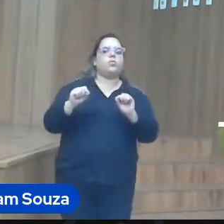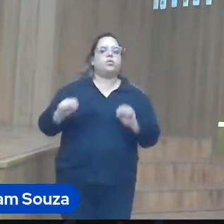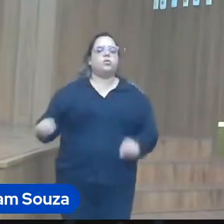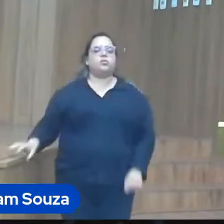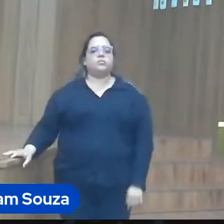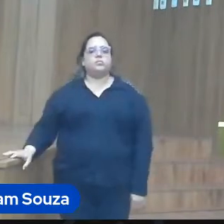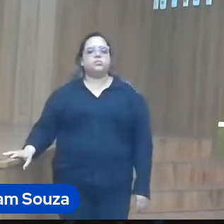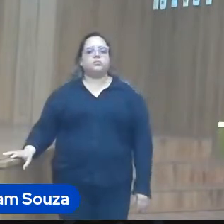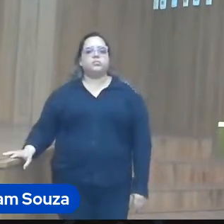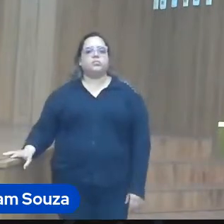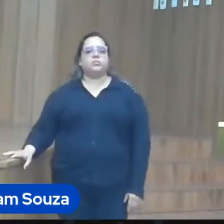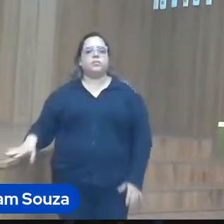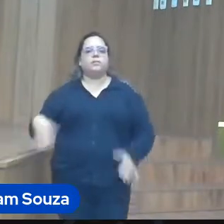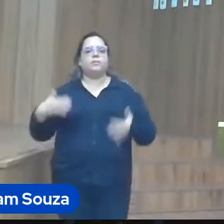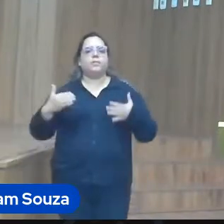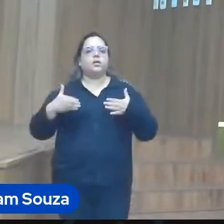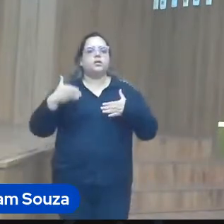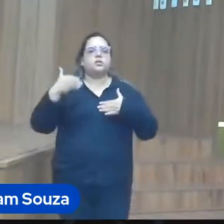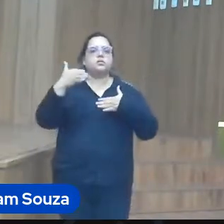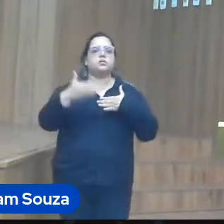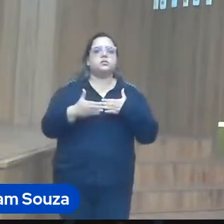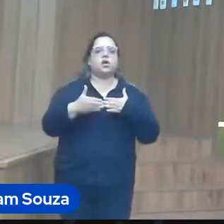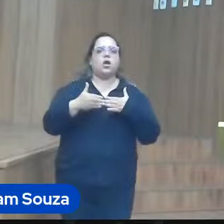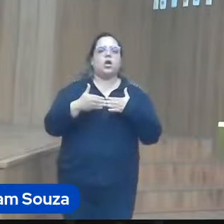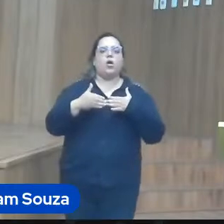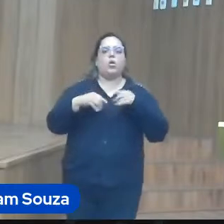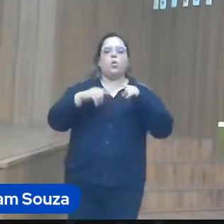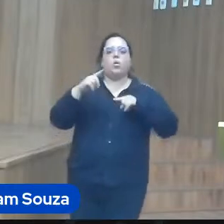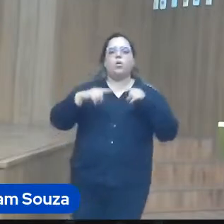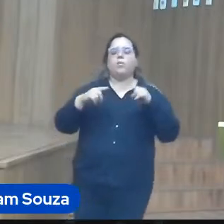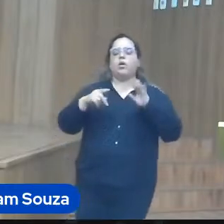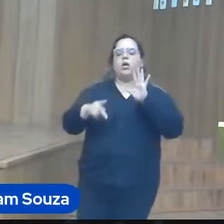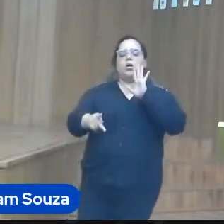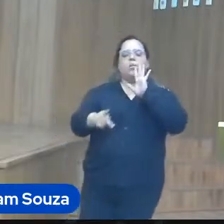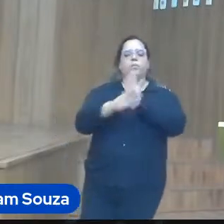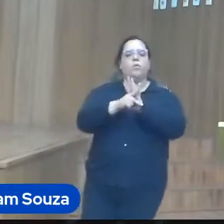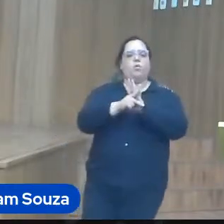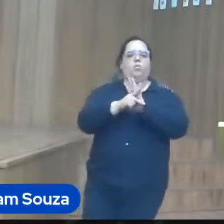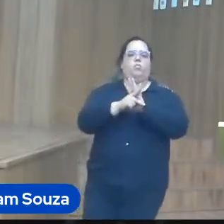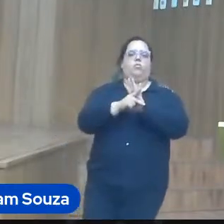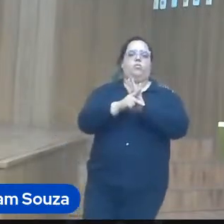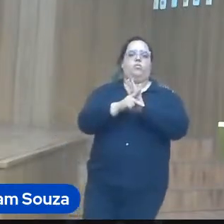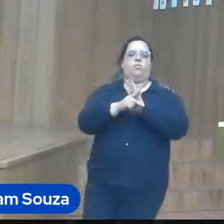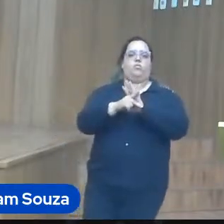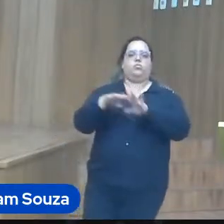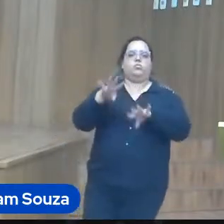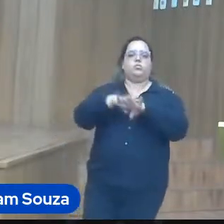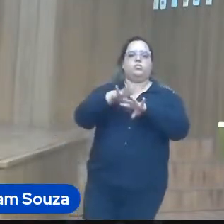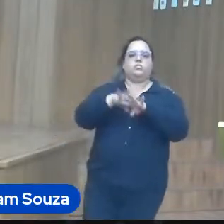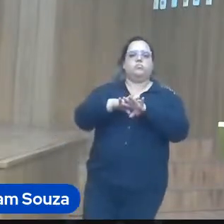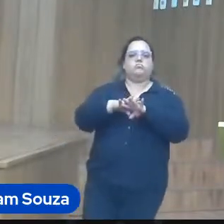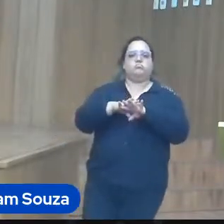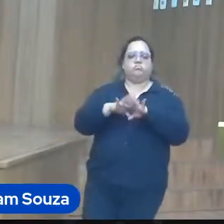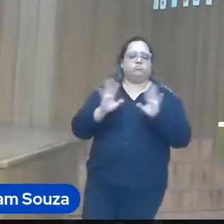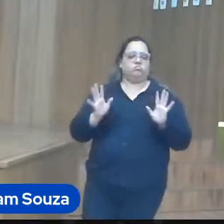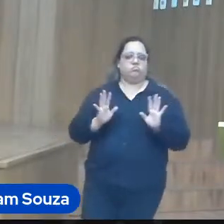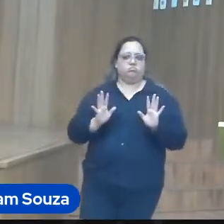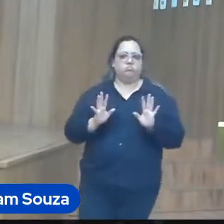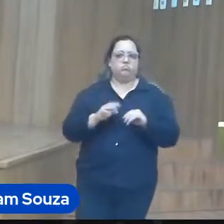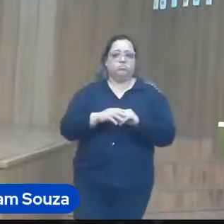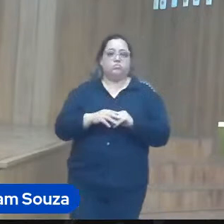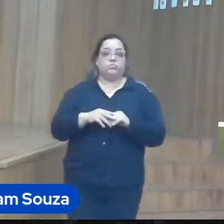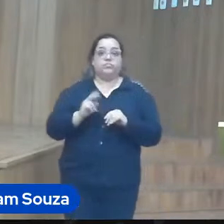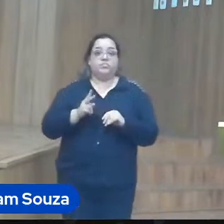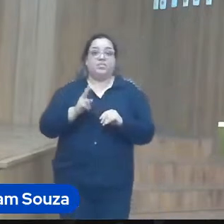ela passa a ser um objeto próprio de estudo dos matemáticos. Quer dizer, nem sempre essa ideia